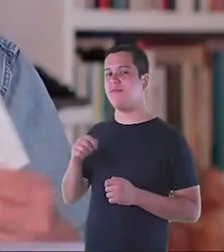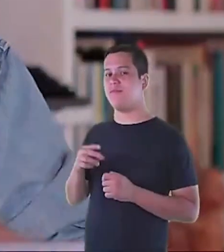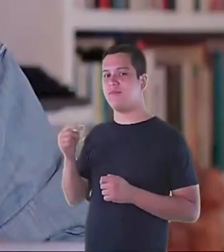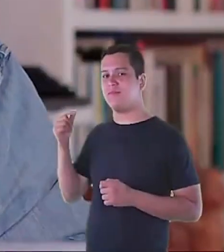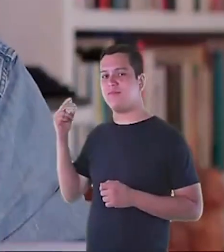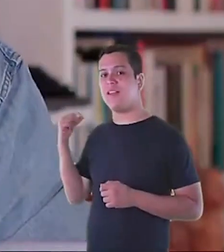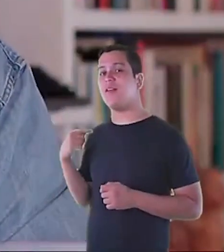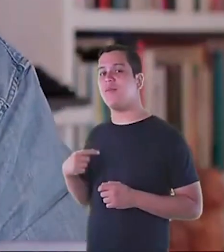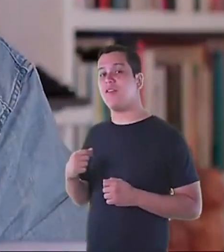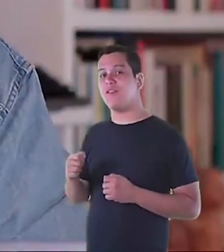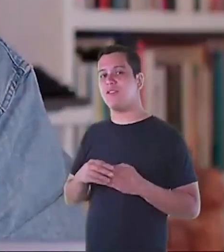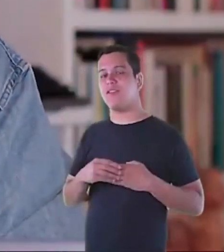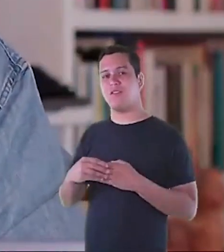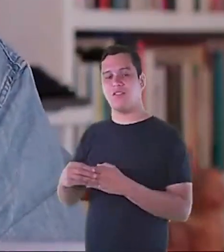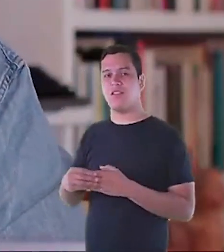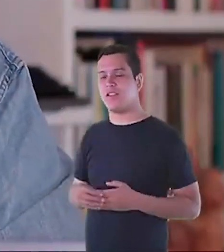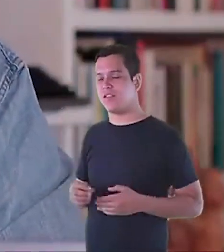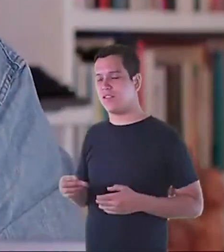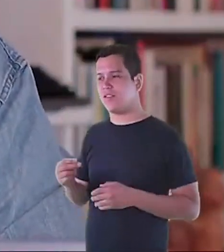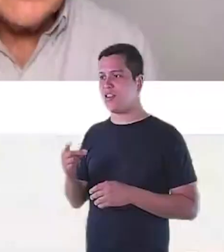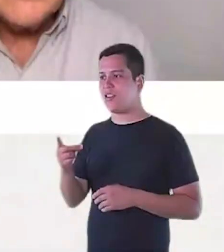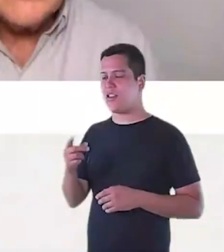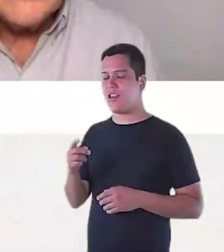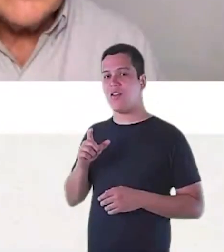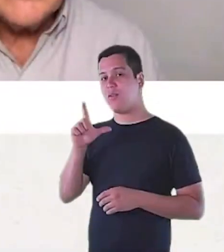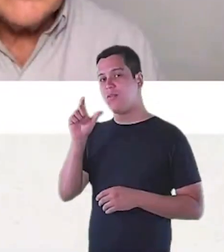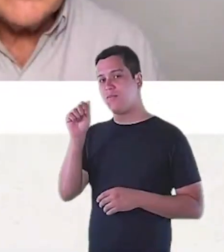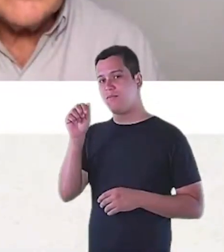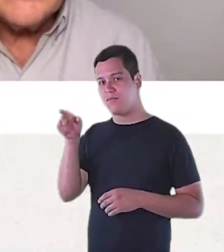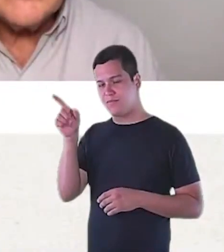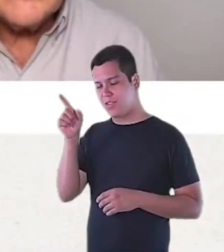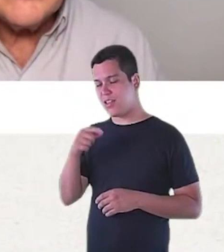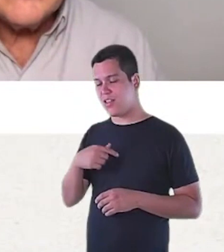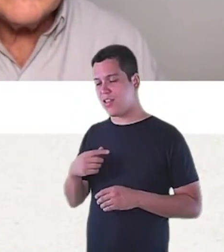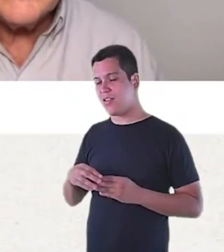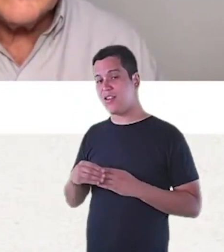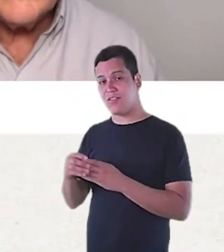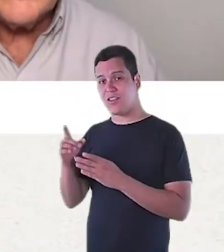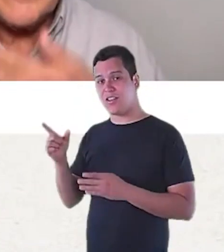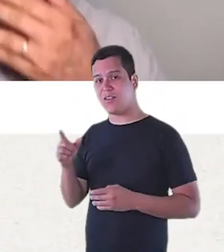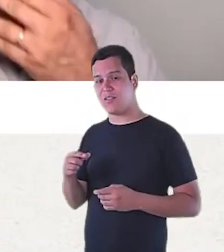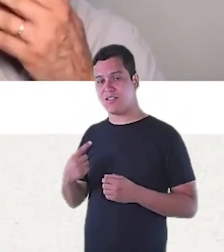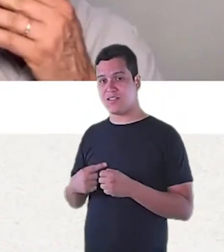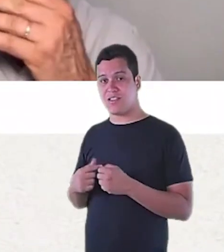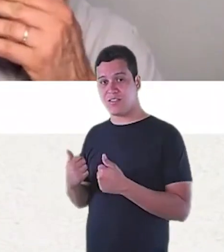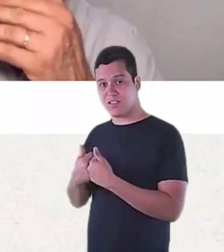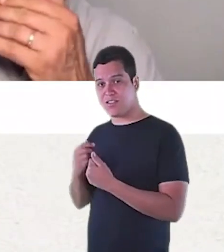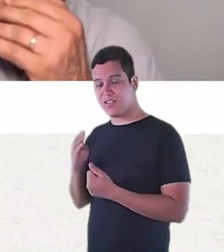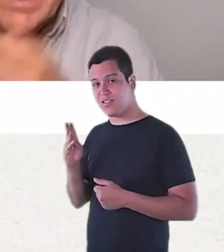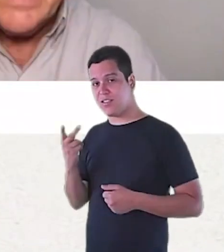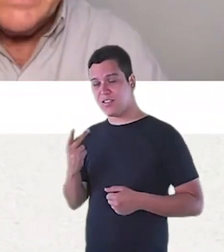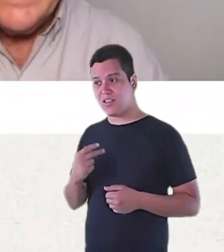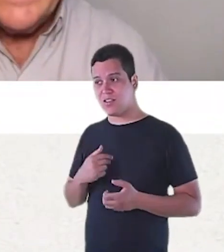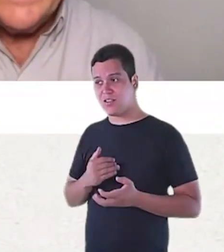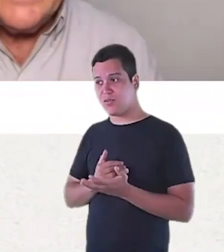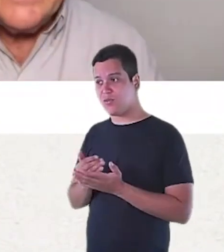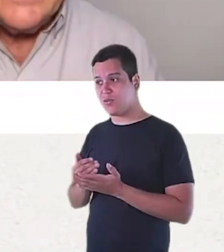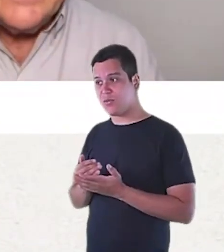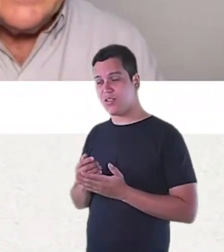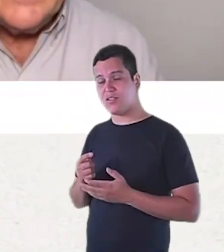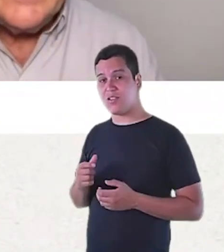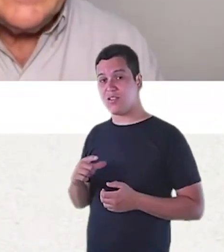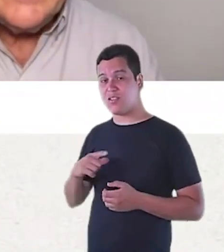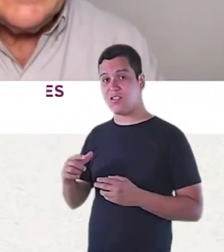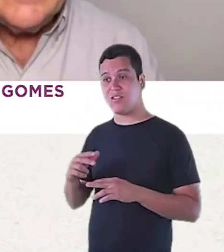muitas vezes que eu e o Laurentino fizemos eventos, eu levei ele para Sete Lagoas e no início eu decidi fazer o seguinte: Laurentino, eu tenho tanta pergunta